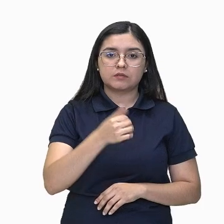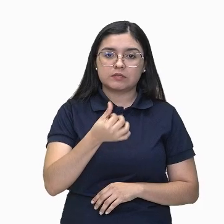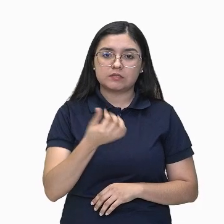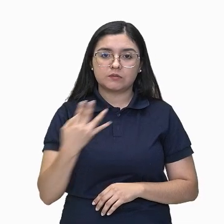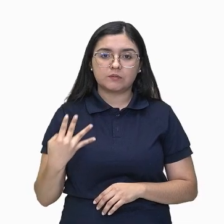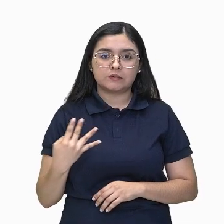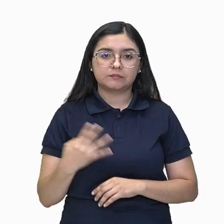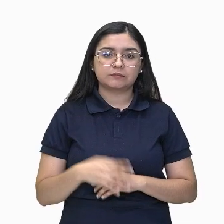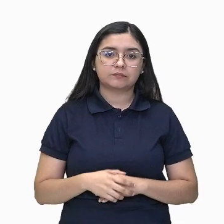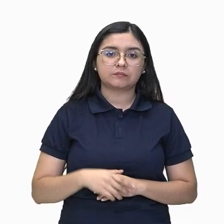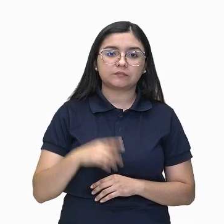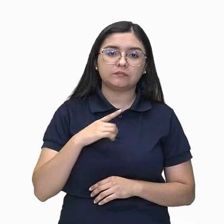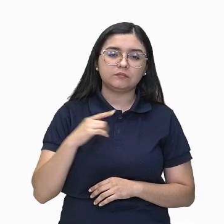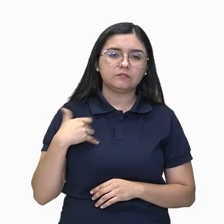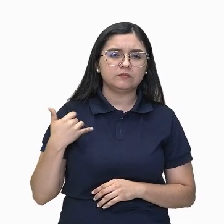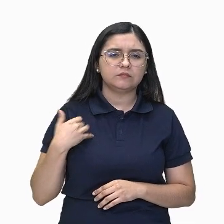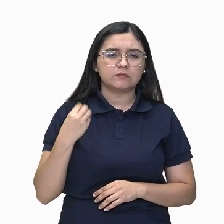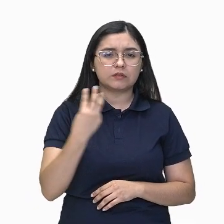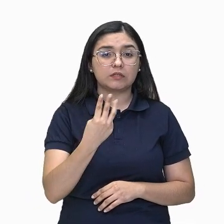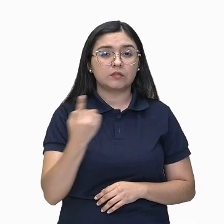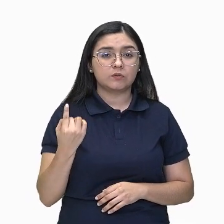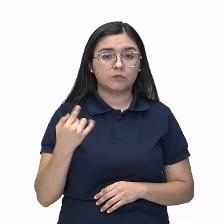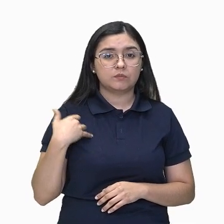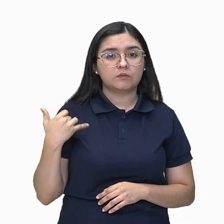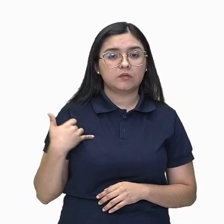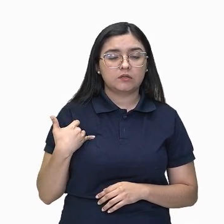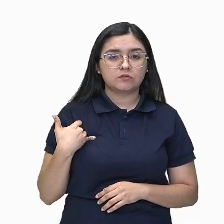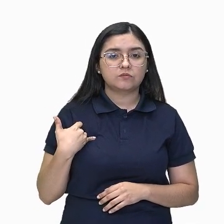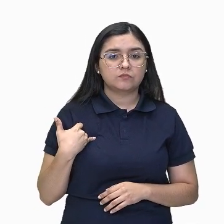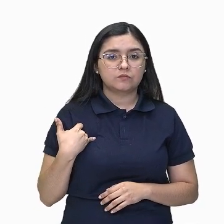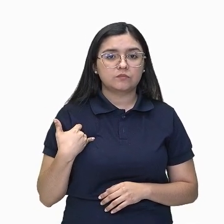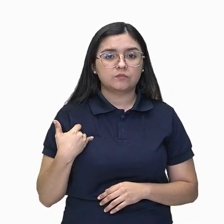1864. Então, com 31 anos de idade,